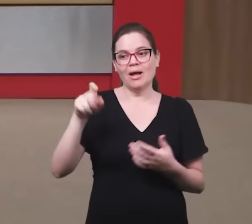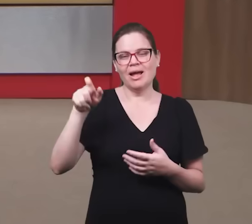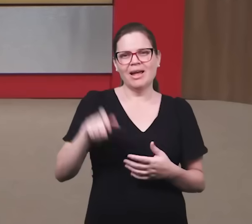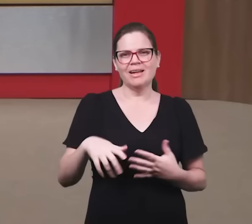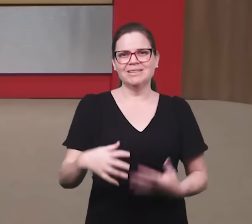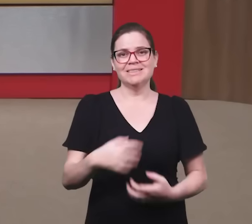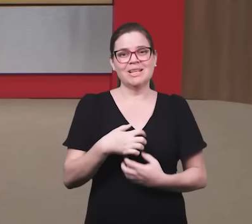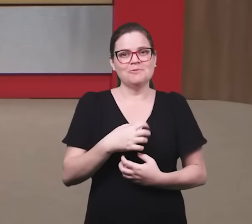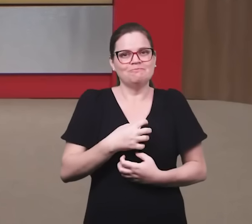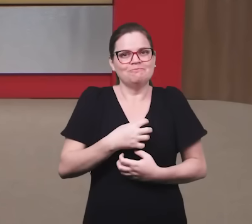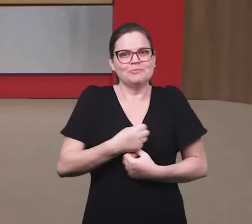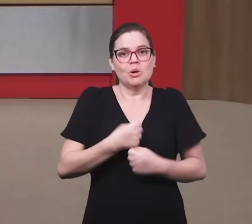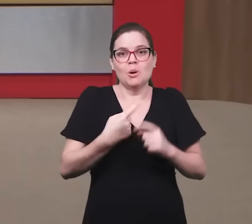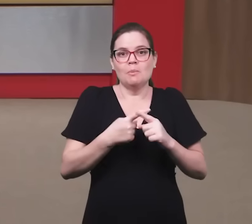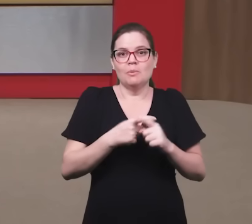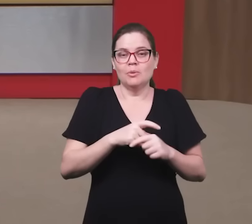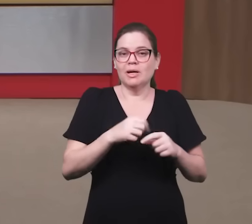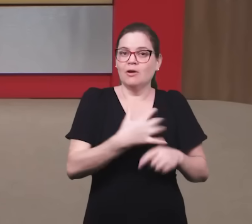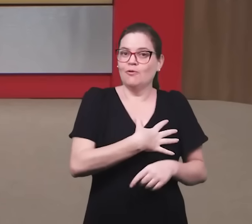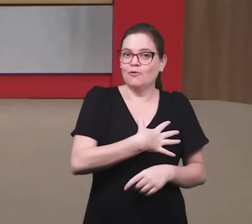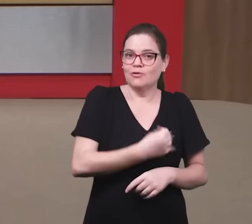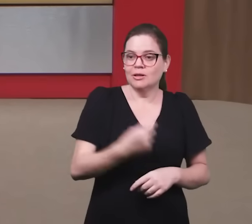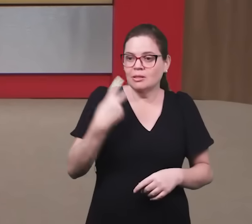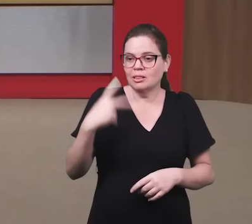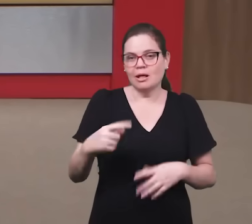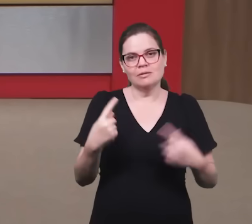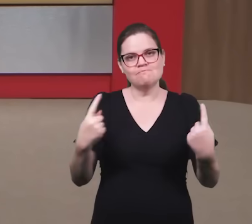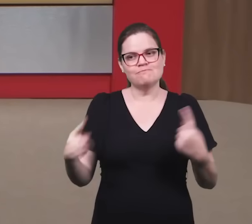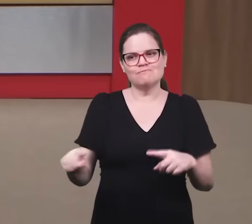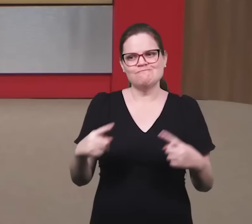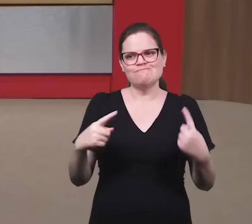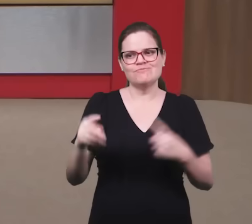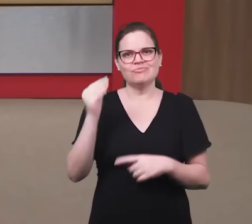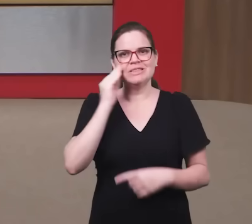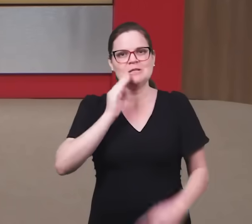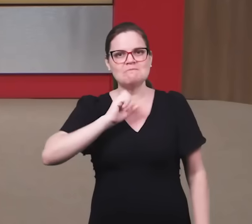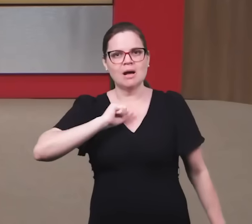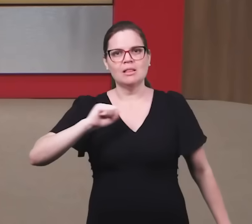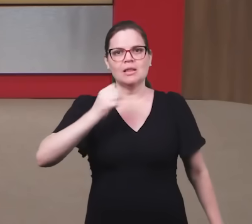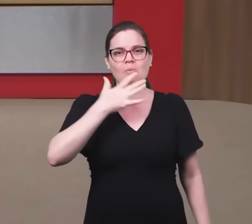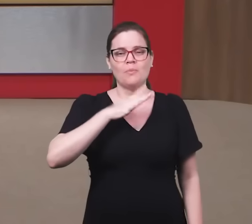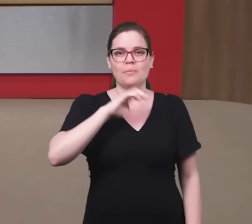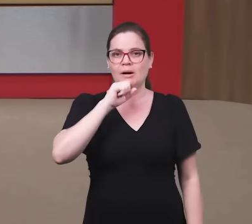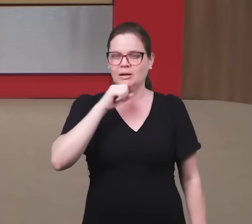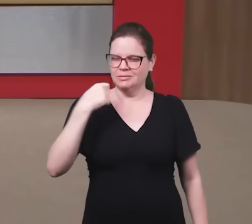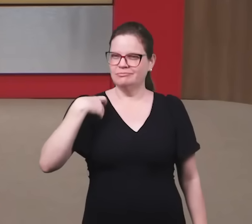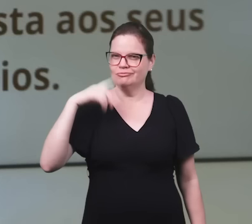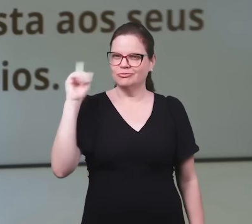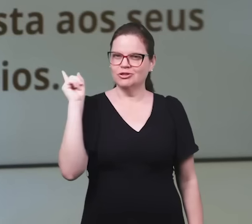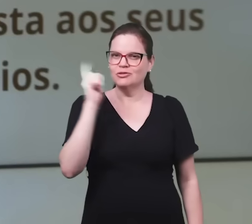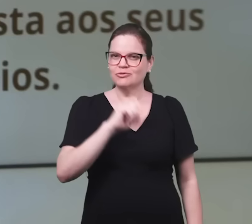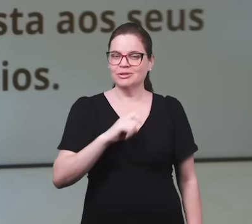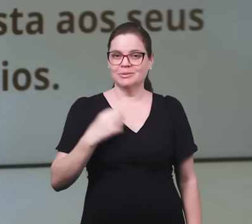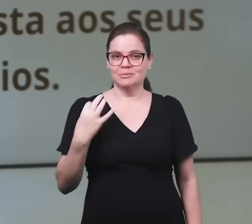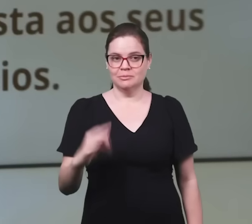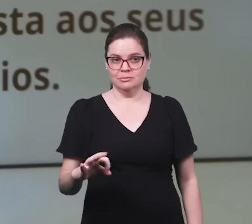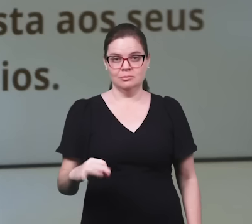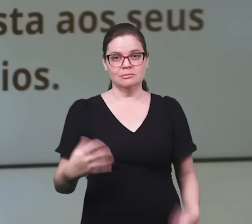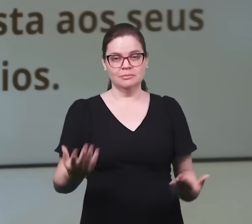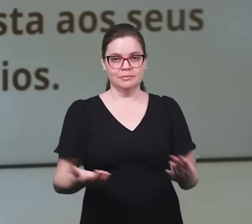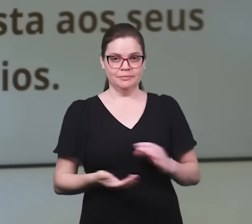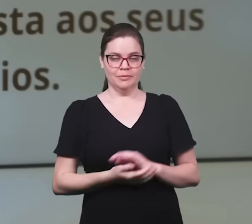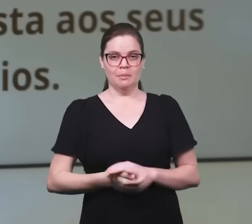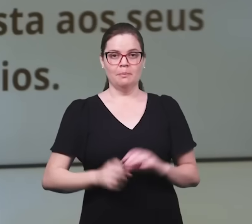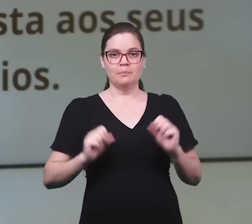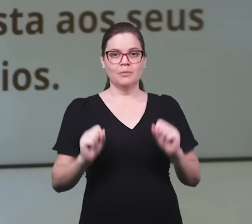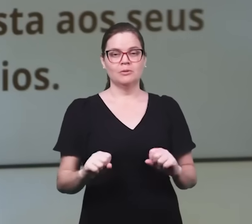reino, perseguiu o seu pai, Davi. Que situação difícil, não é mesmo? É